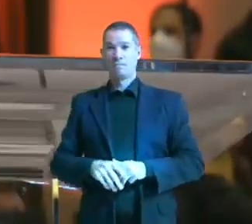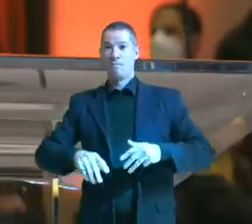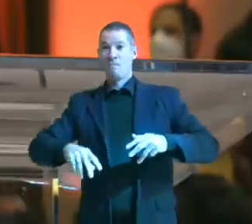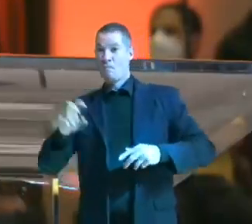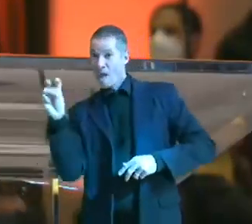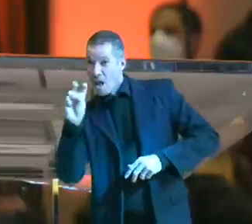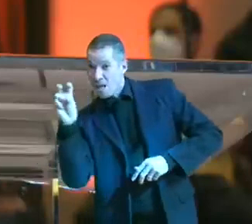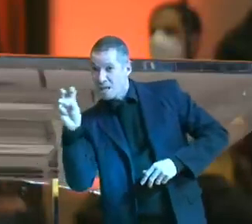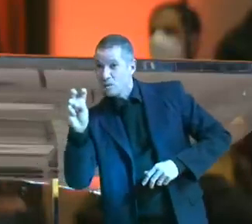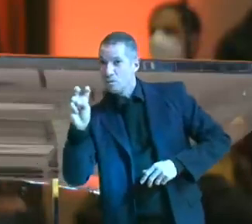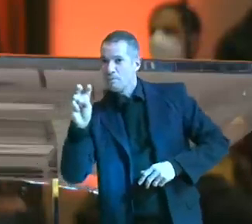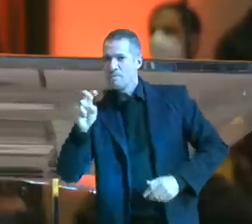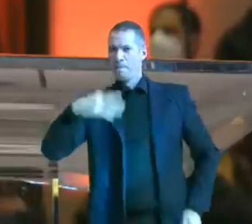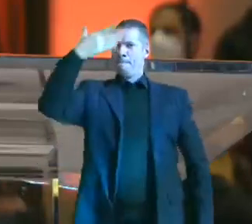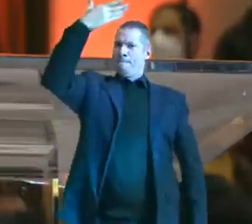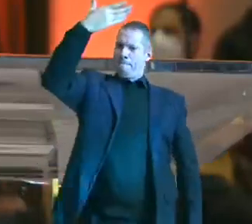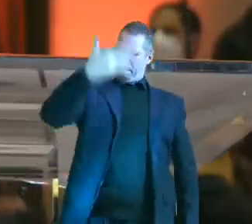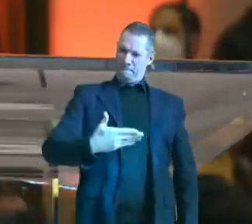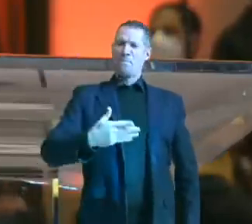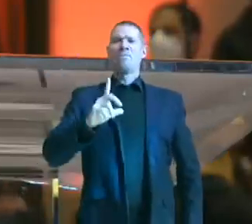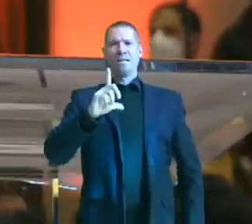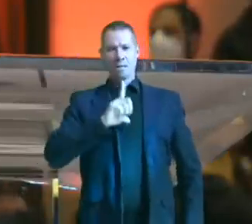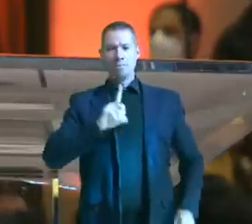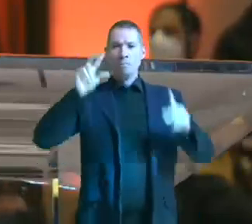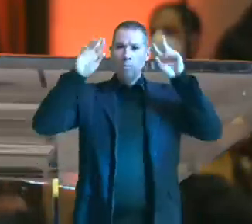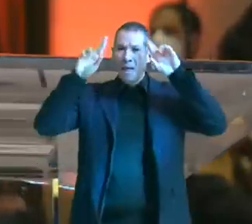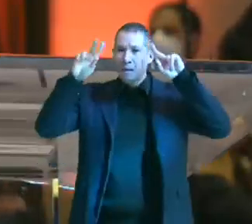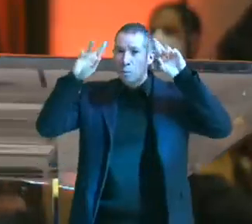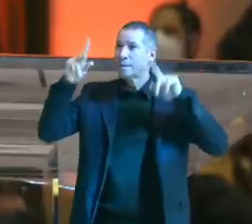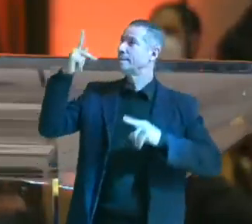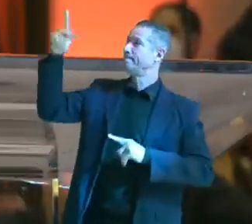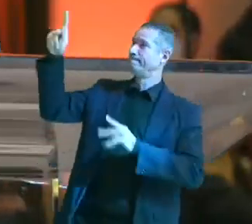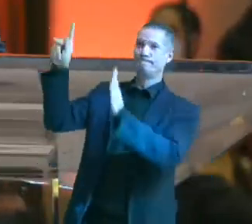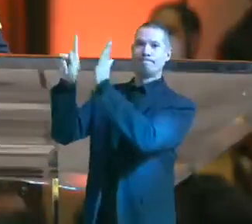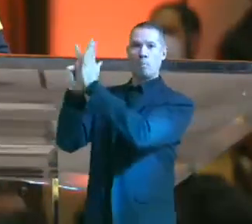Quinto, é uma prova que temos a natureza de Deus.